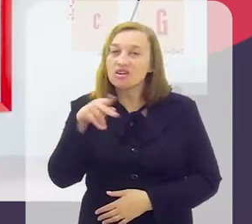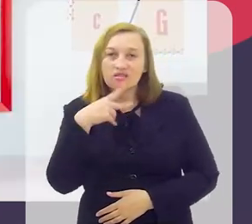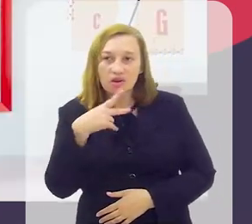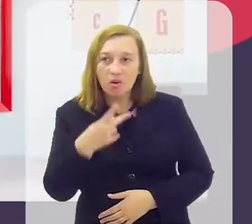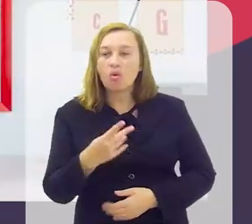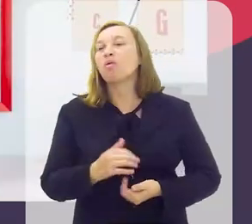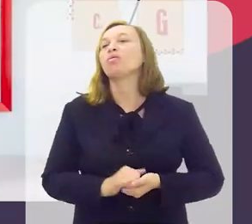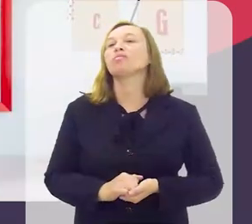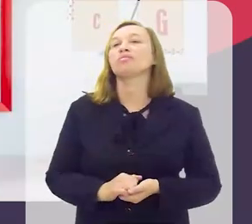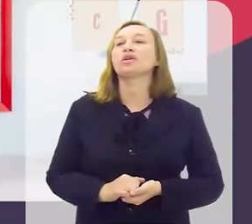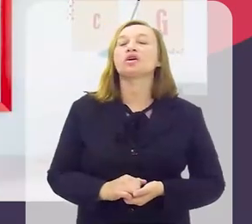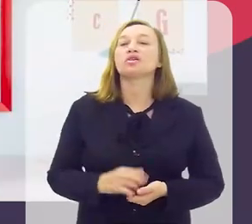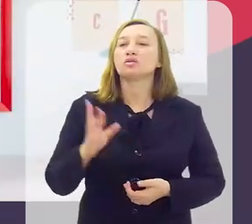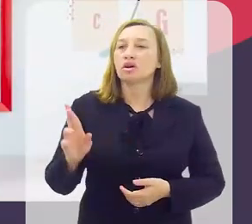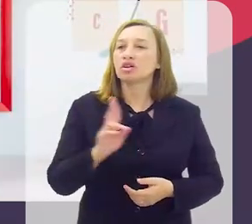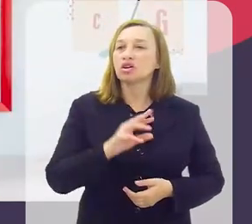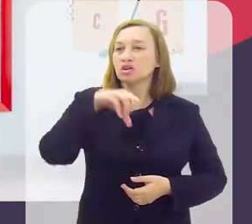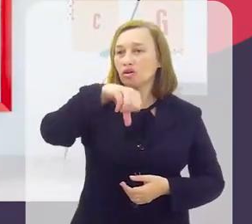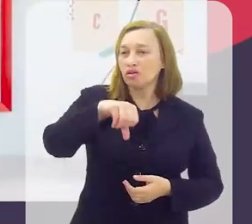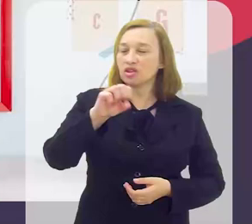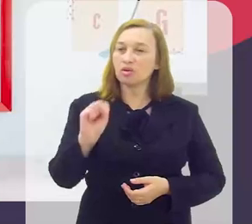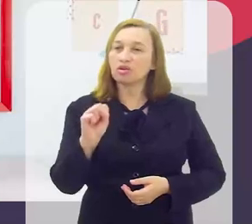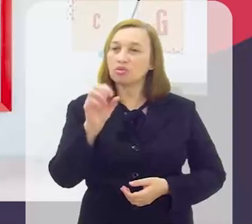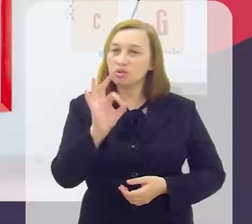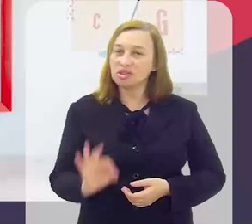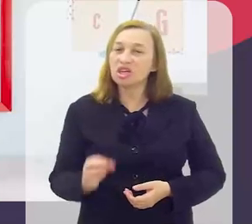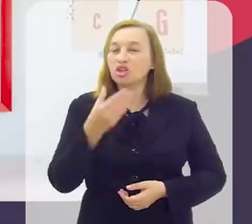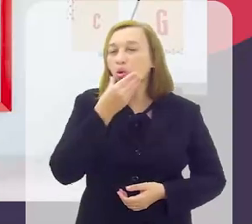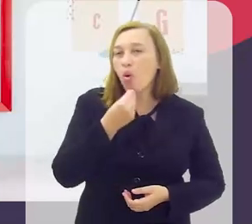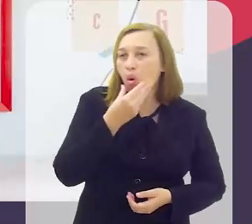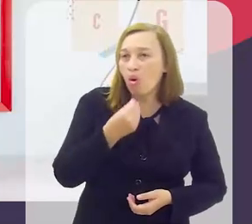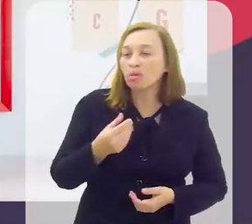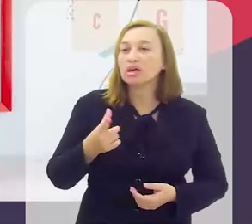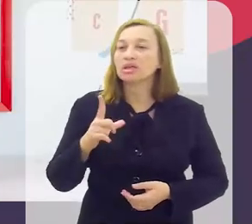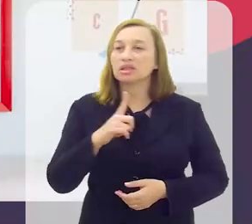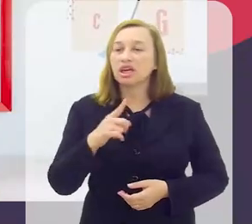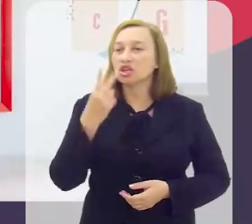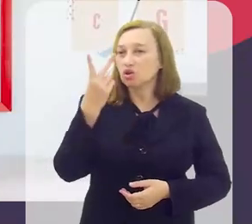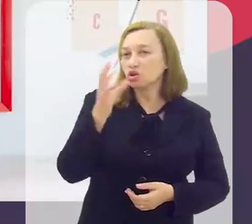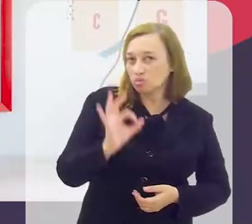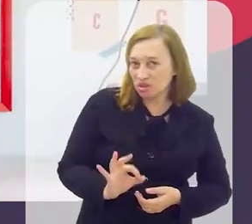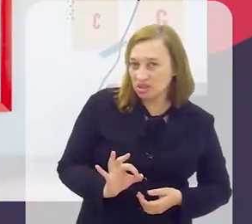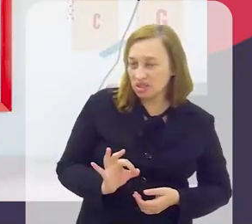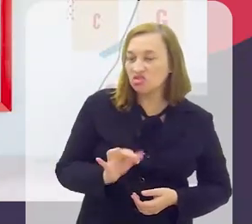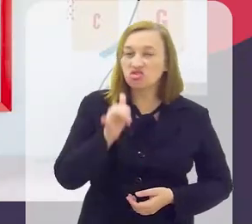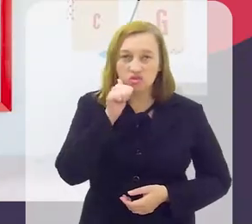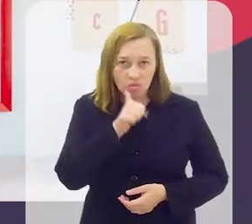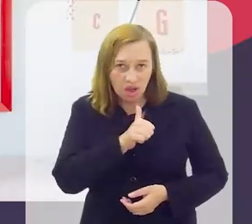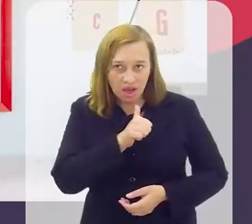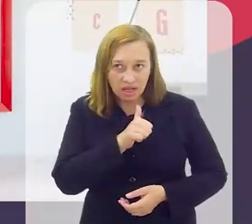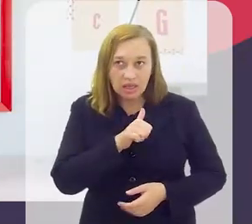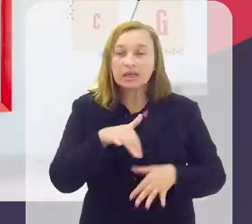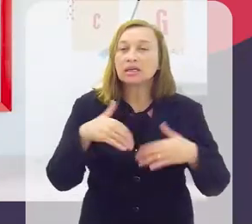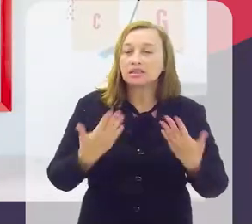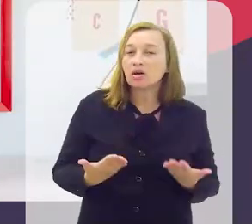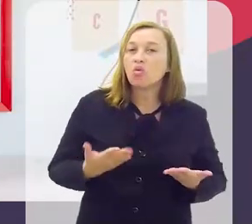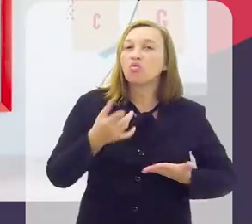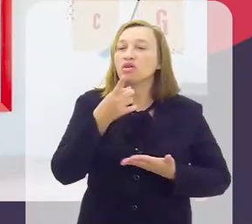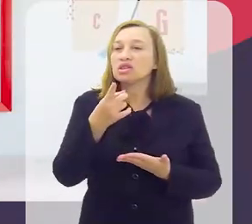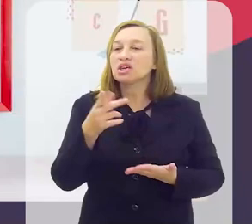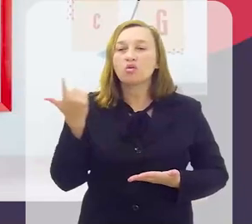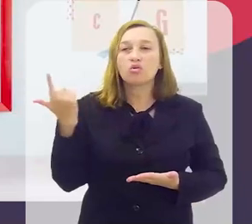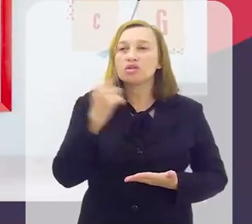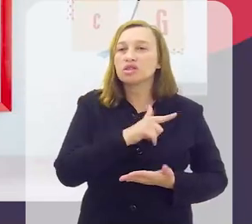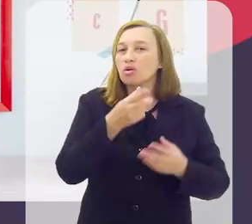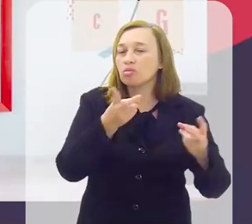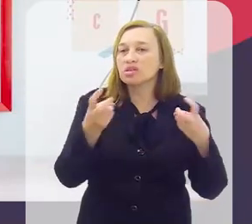Você falou aí agora na sua resposta, 98% é de homem. A gente tem então somente 2% de mulheres. O que que